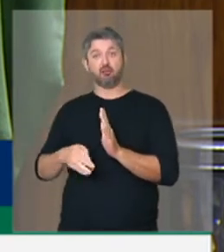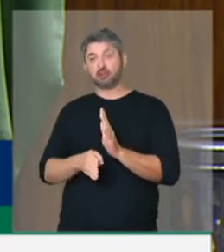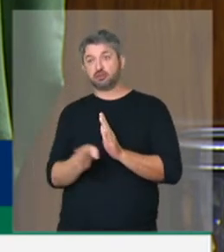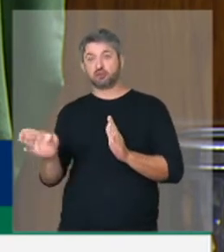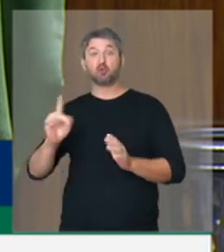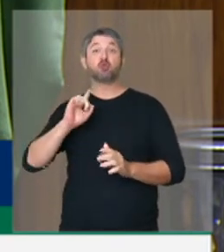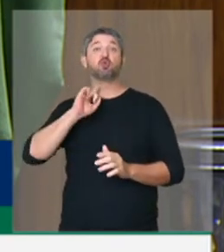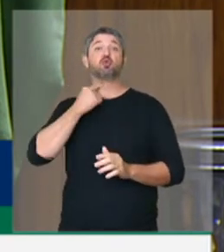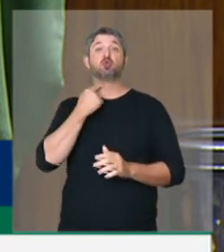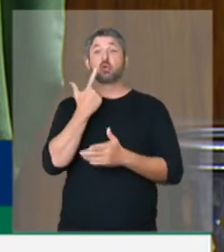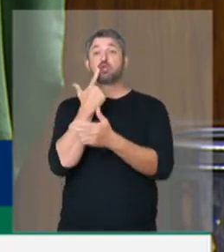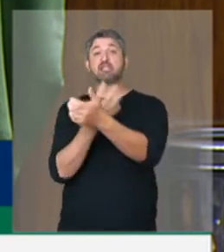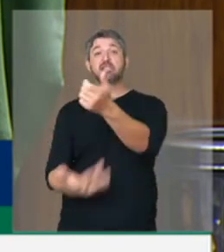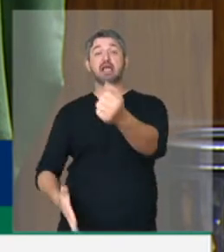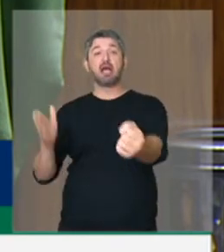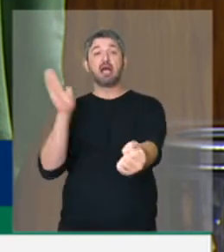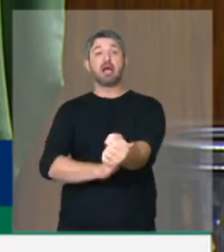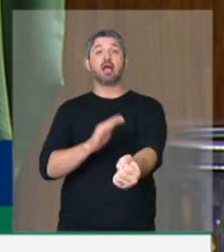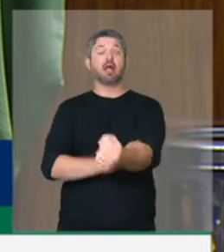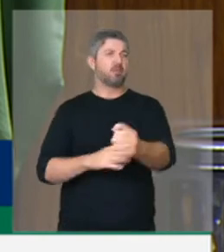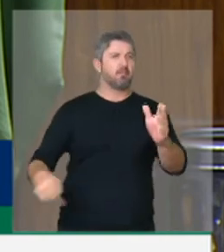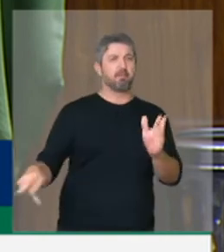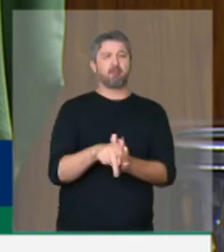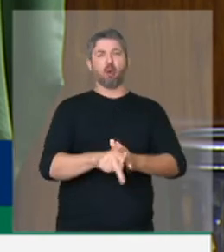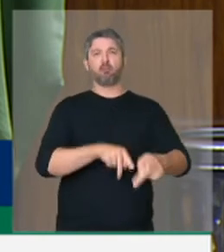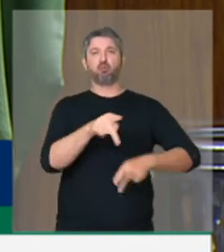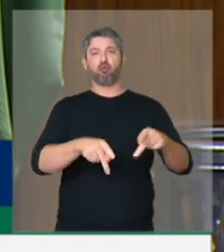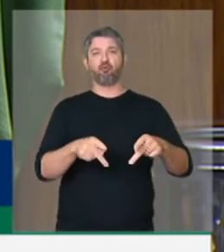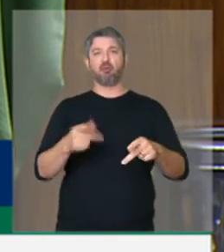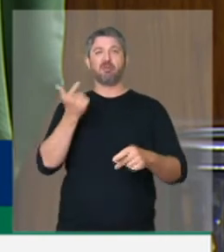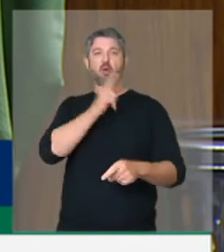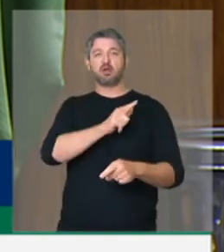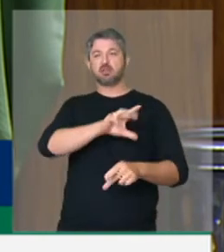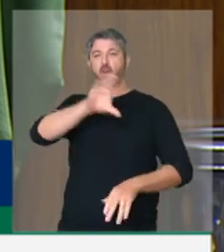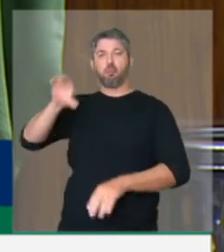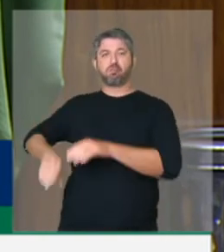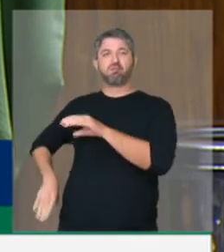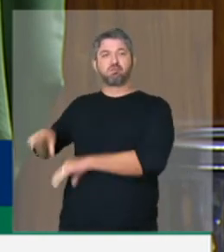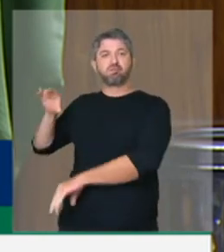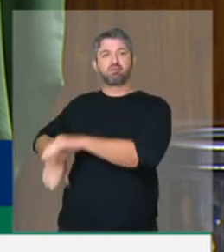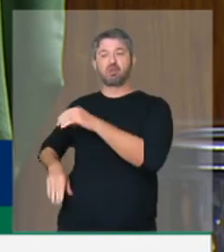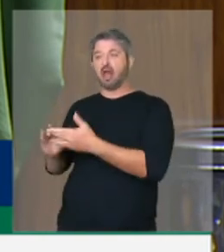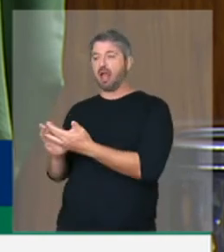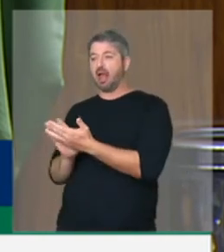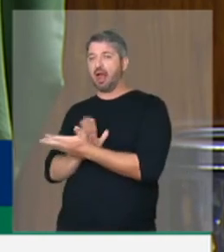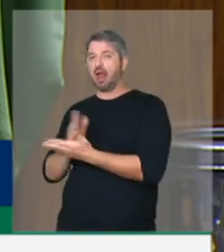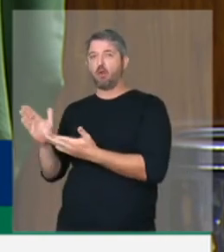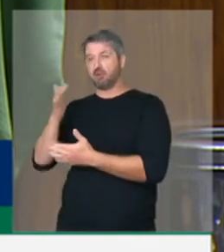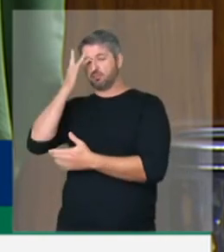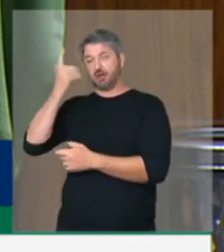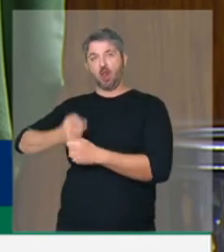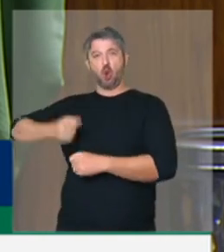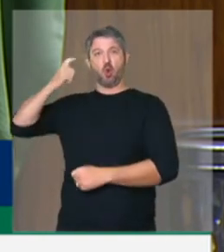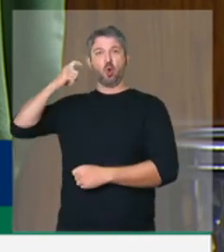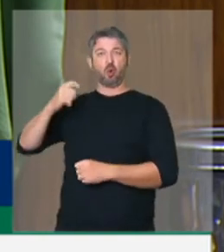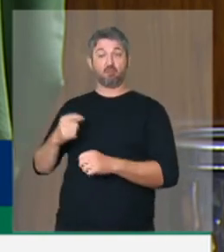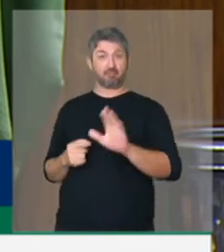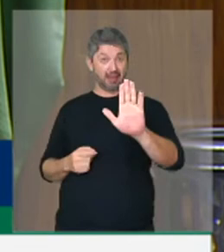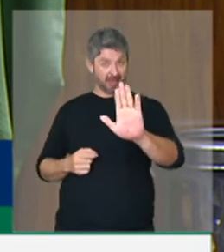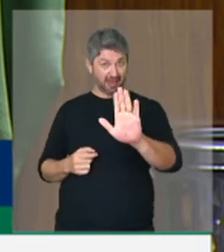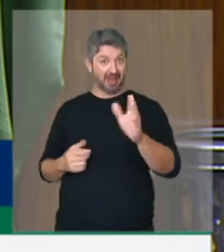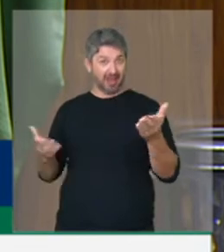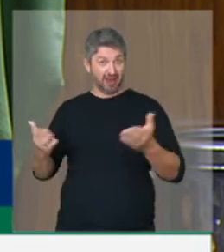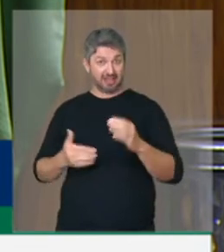sangue do povo brasileiro, para encher os bolsos de alguns que com isso queriam lucrar. Agora, vemos a